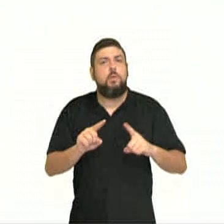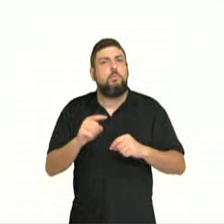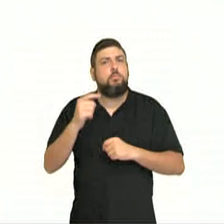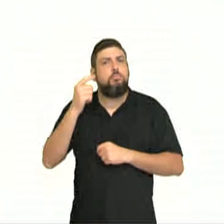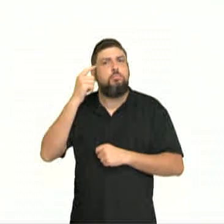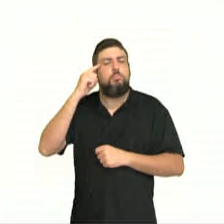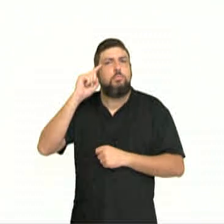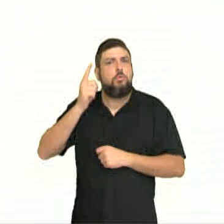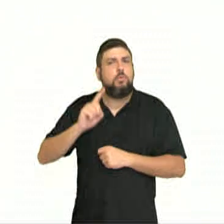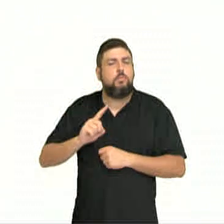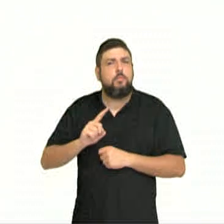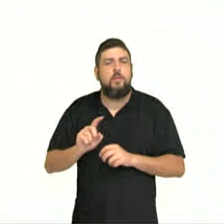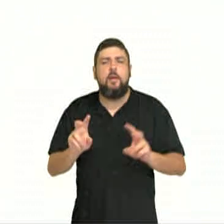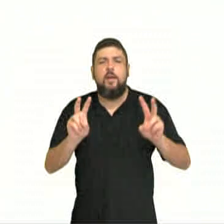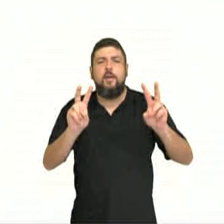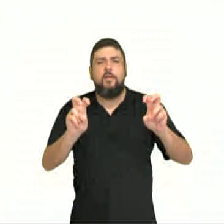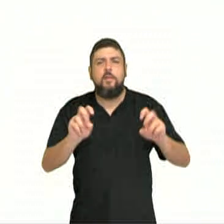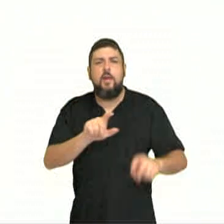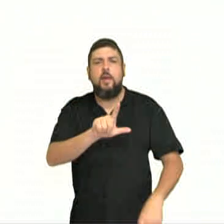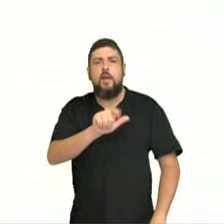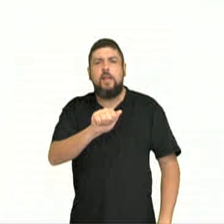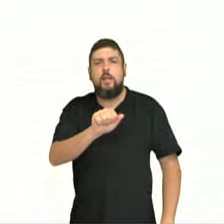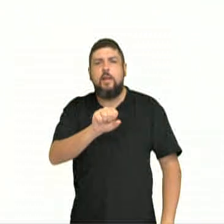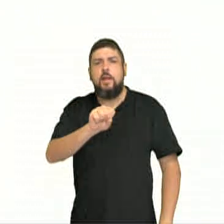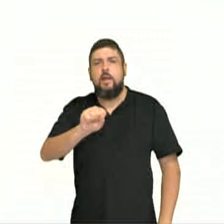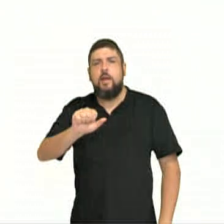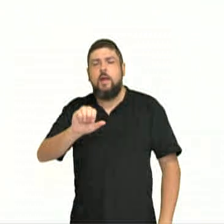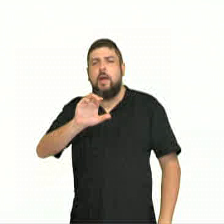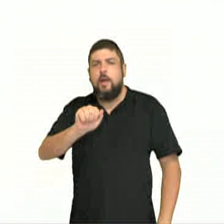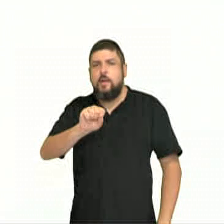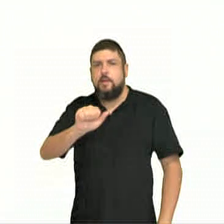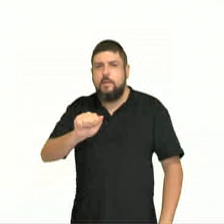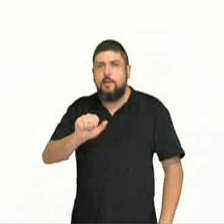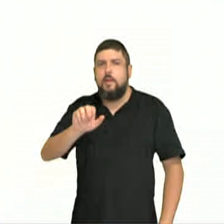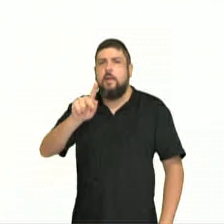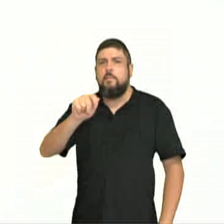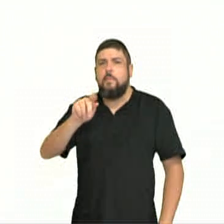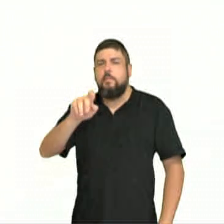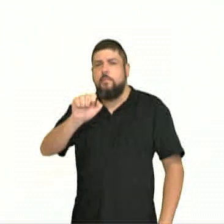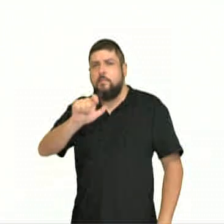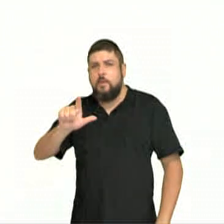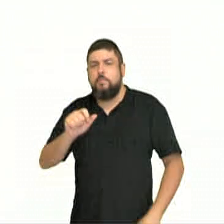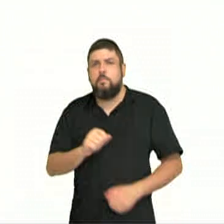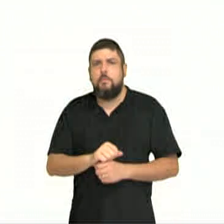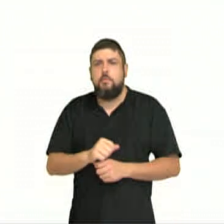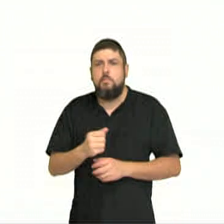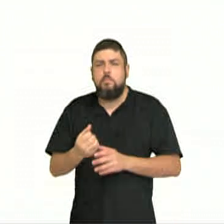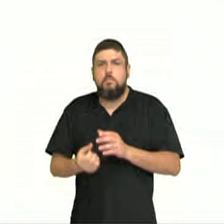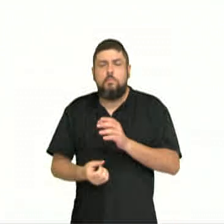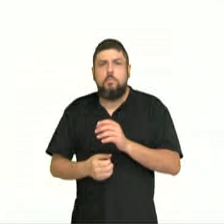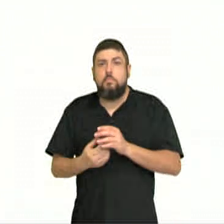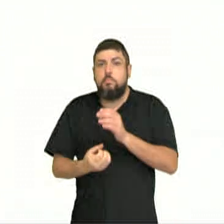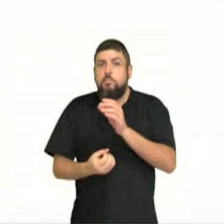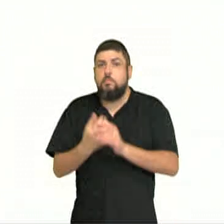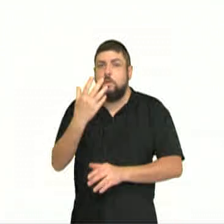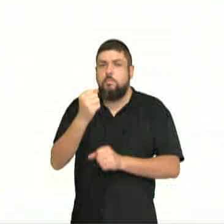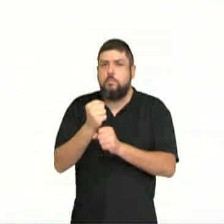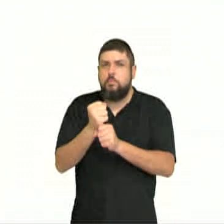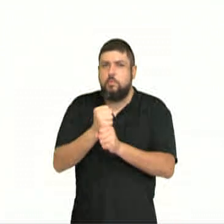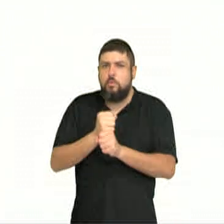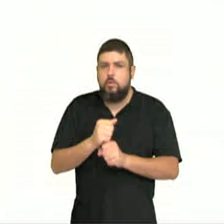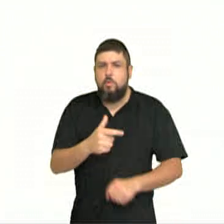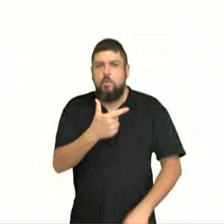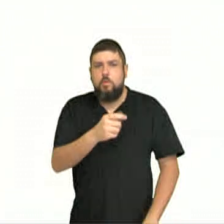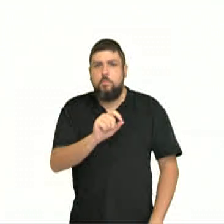Casa de Papel fosse se tornar um dos melhores do ano. Lançado ainda em 2017, o seriado prende a atenção